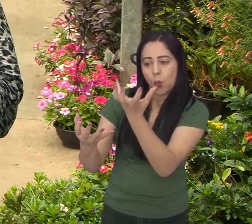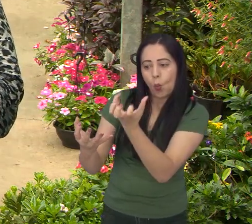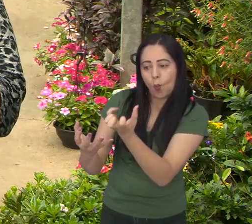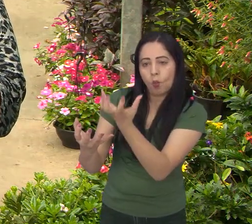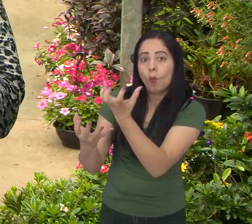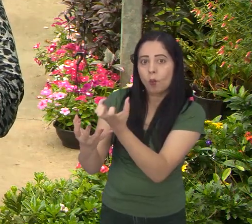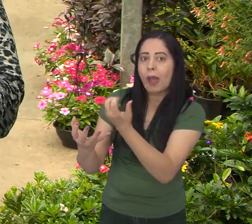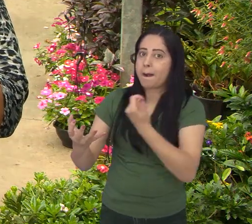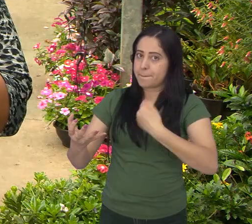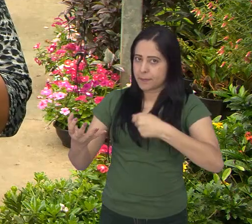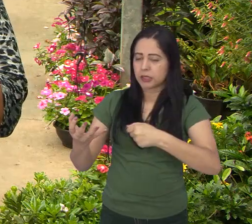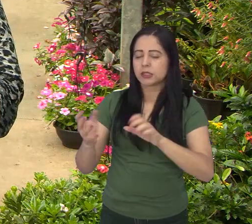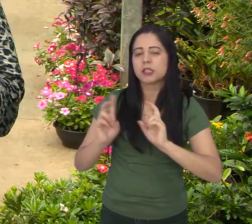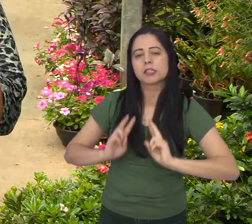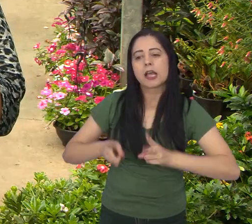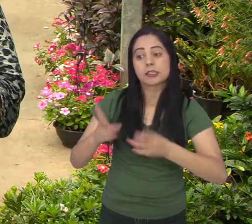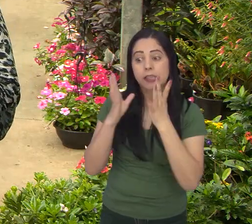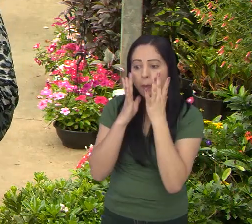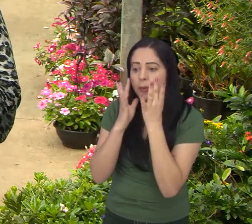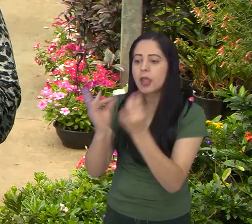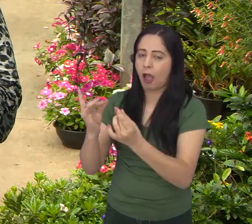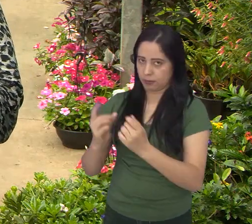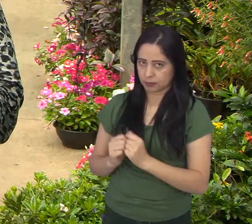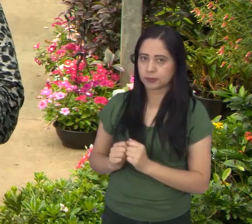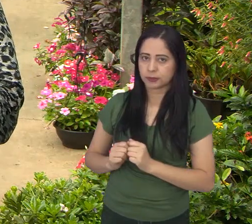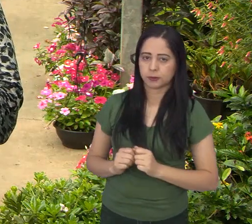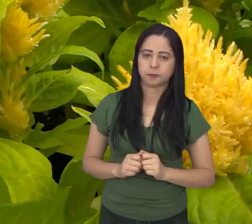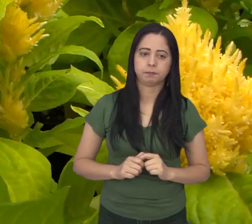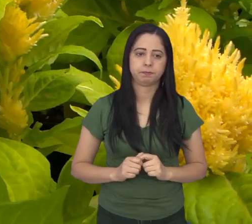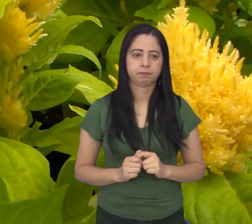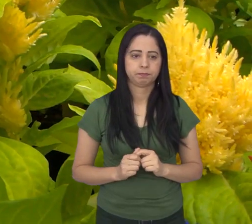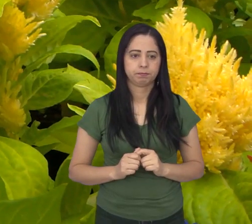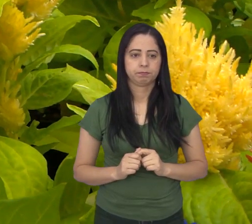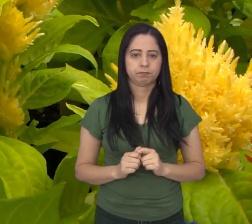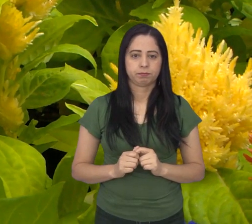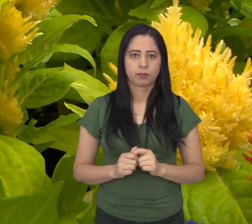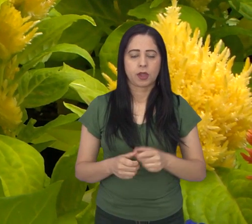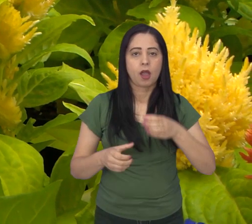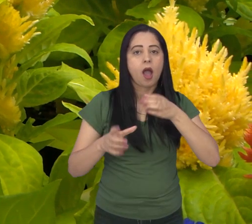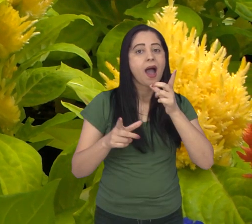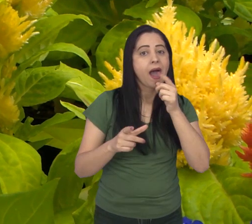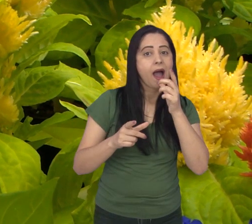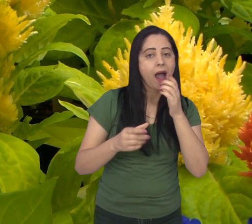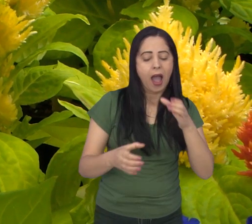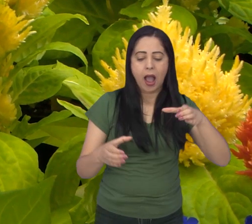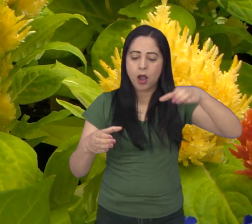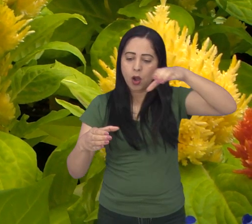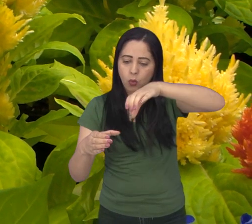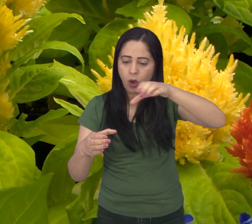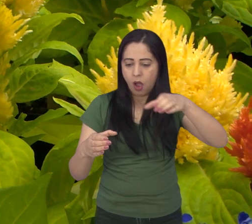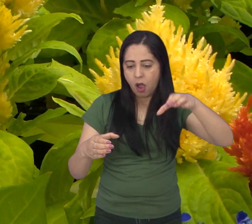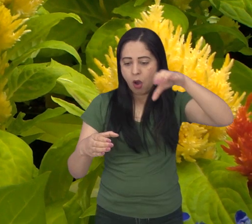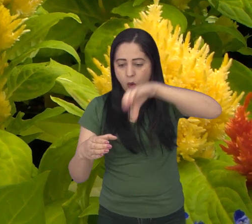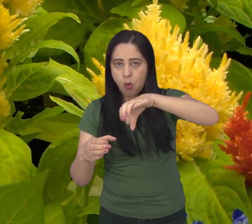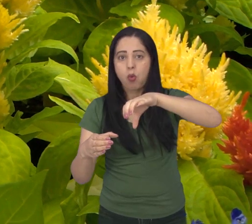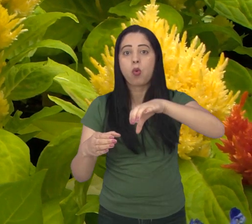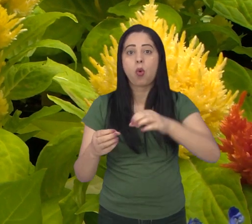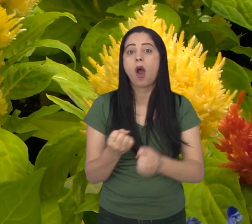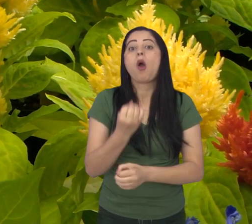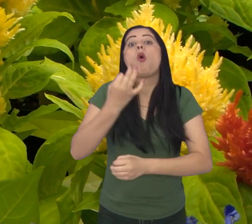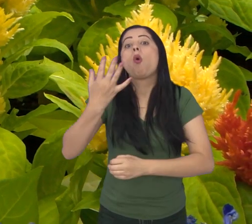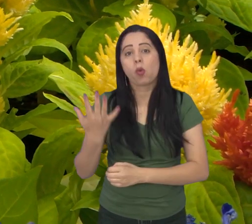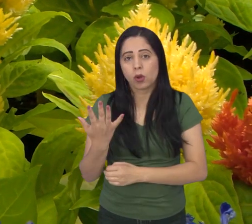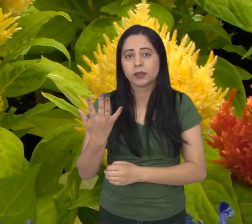delas, então eu preciso estar dando uma atenção maior com a adubação. Frequência de rega, horário e quantidade ideal